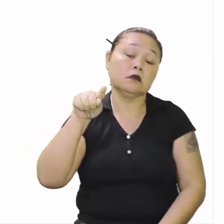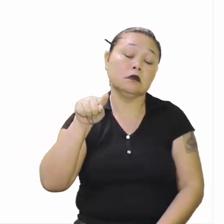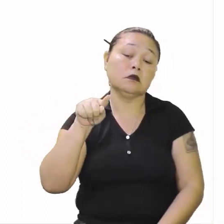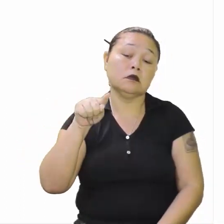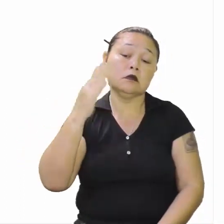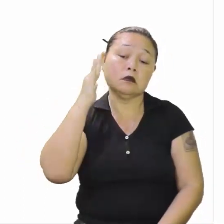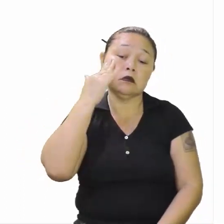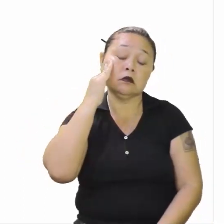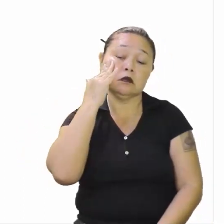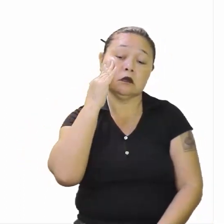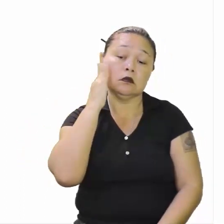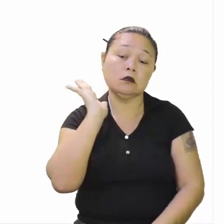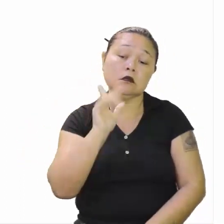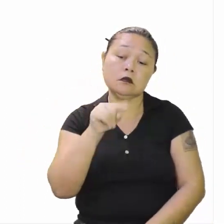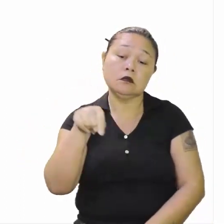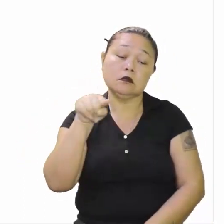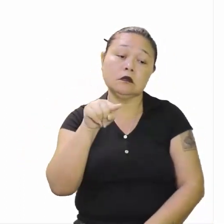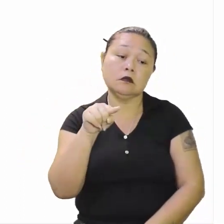entender